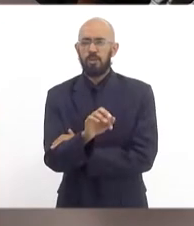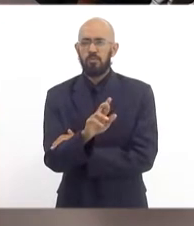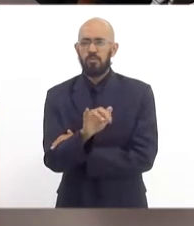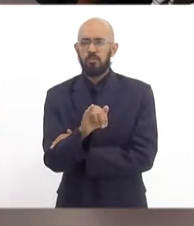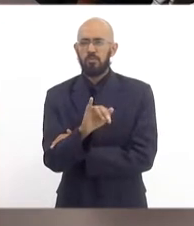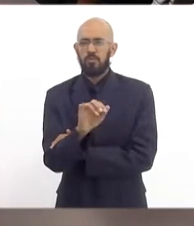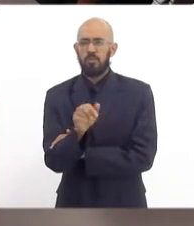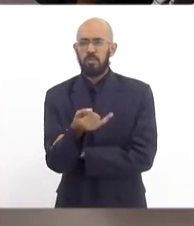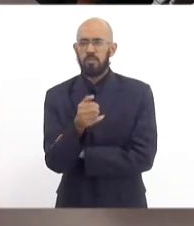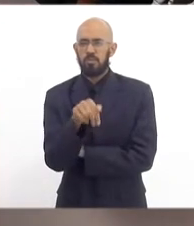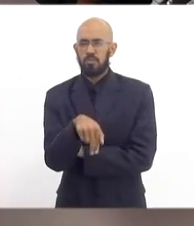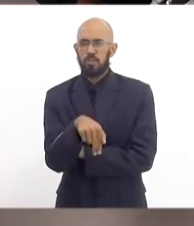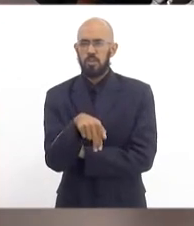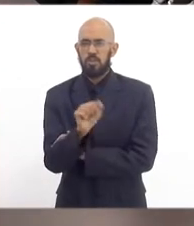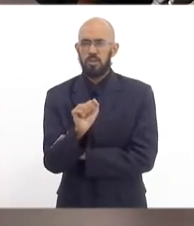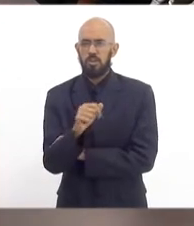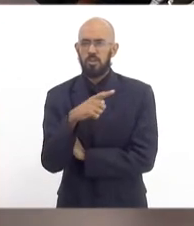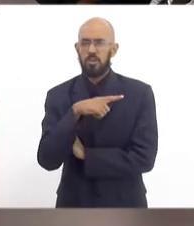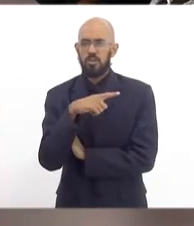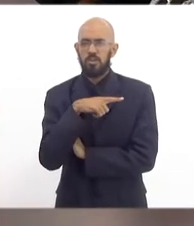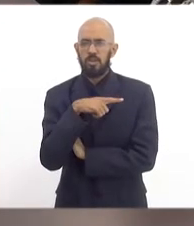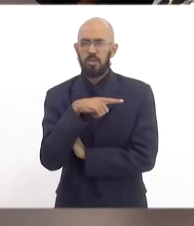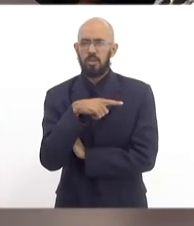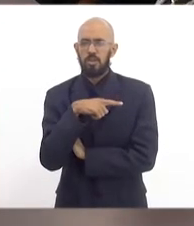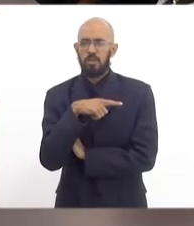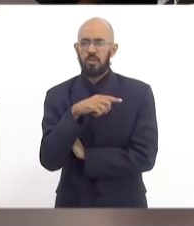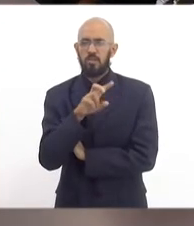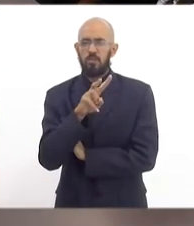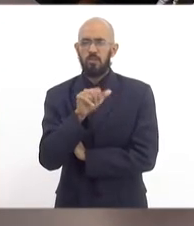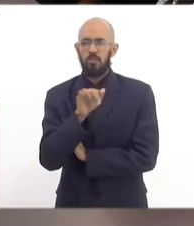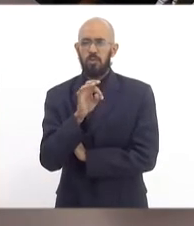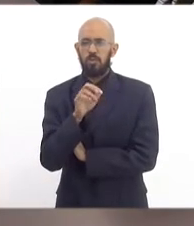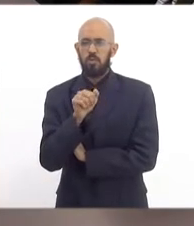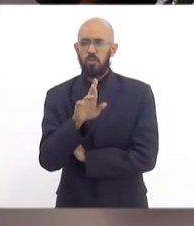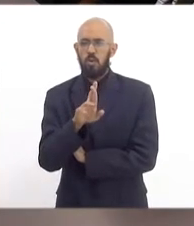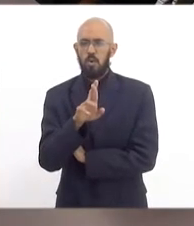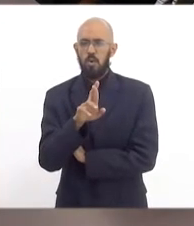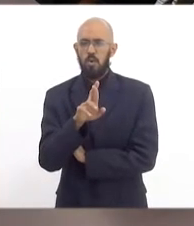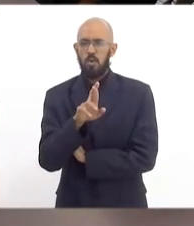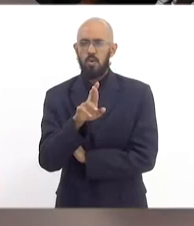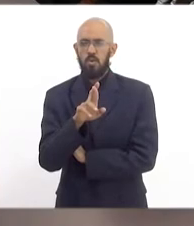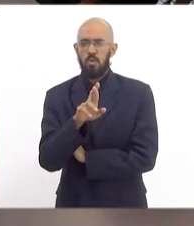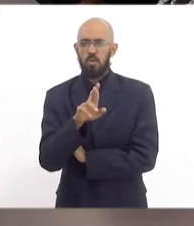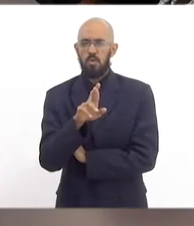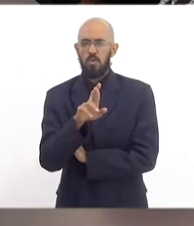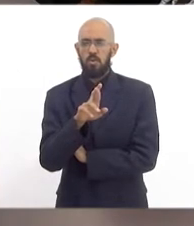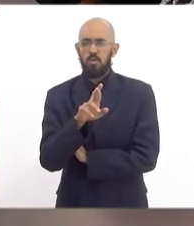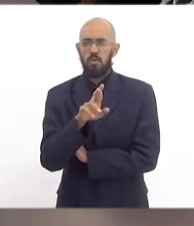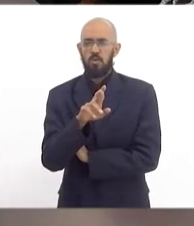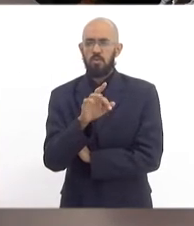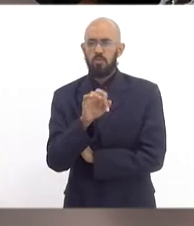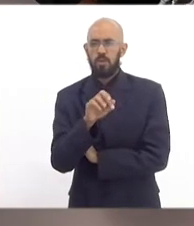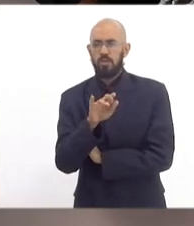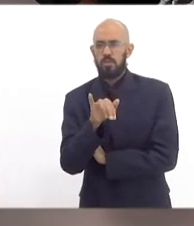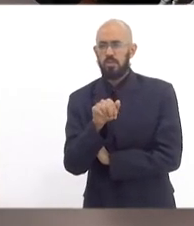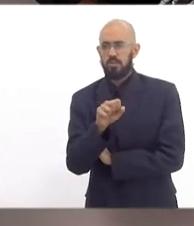e a já tem mais gente aqui ainda tem o Victor Sampaio Farias